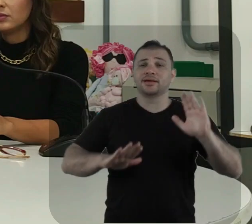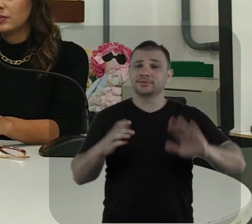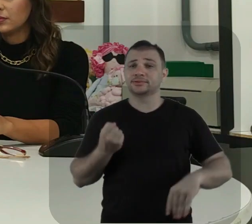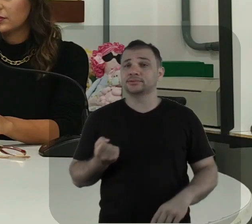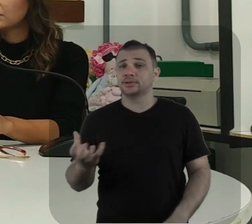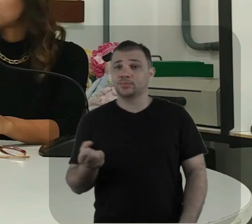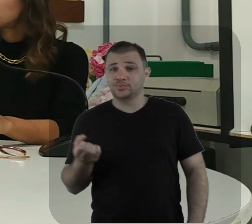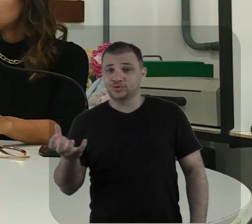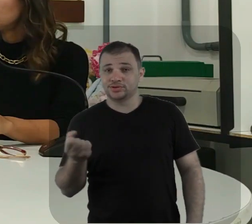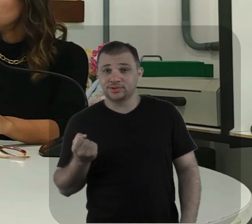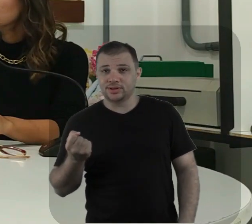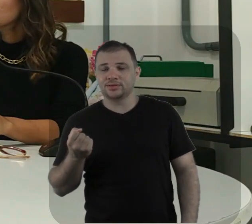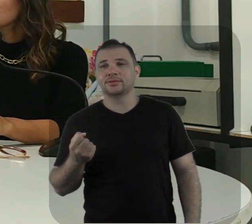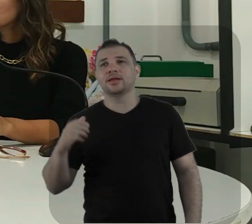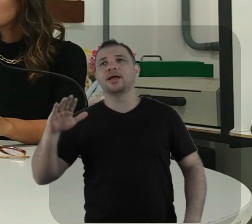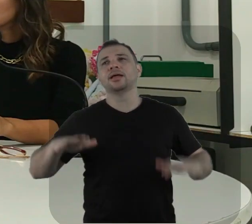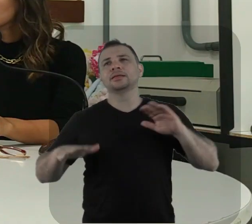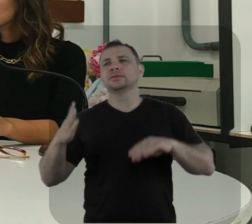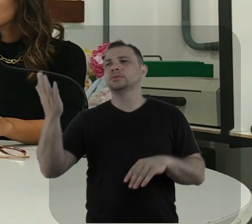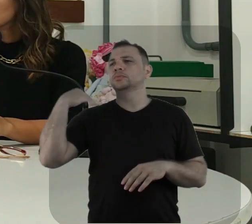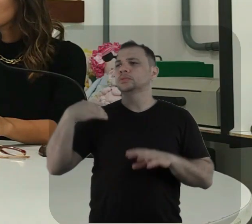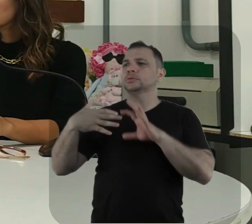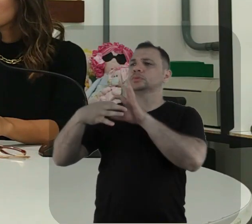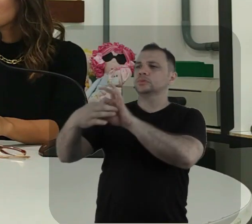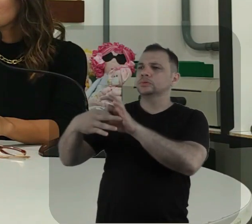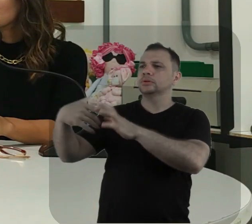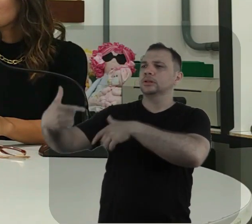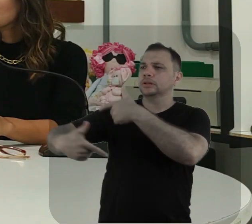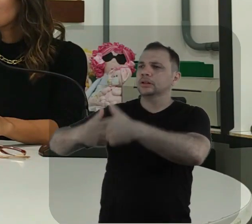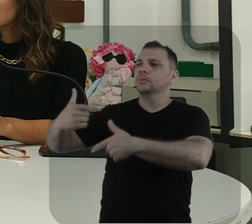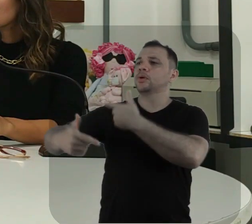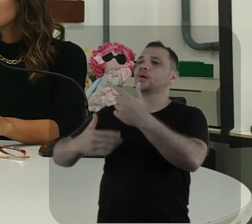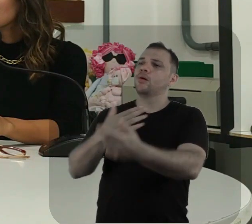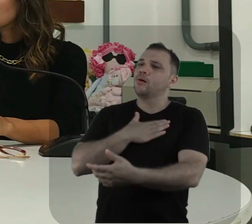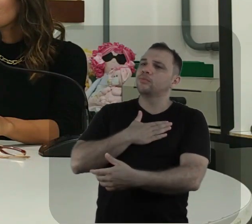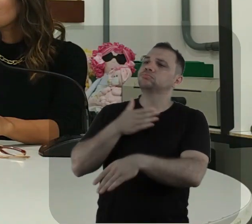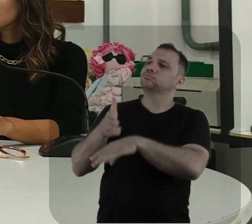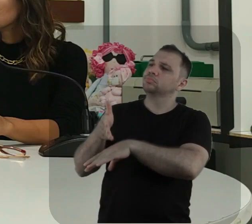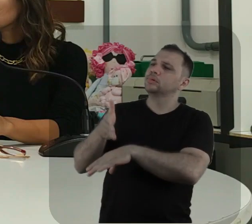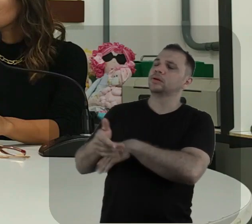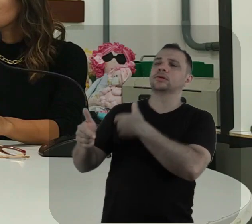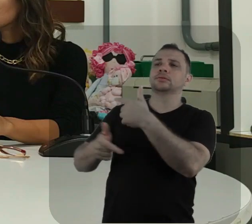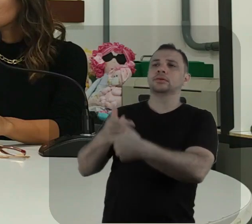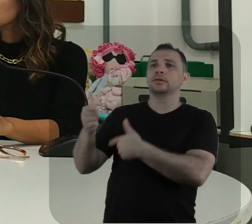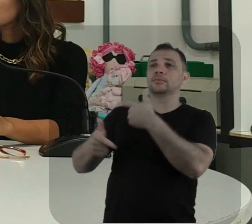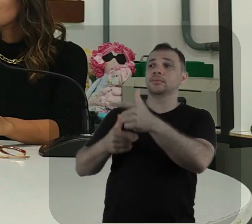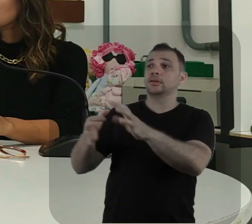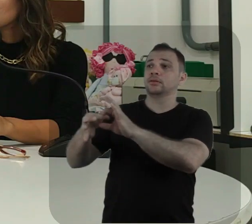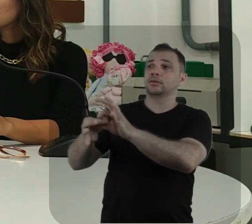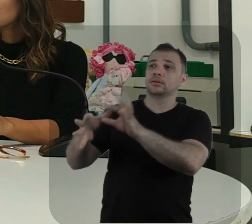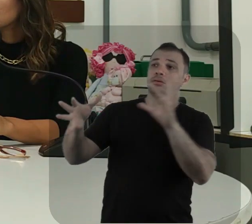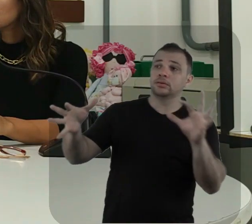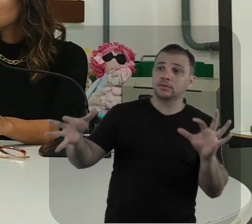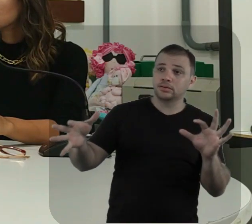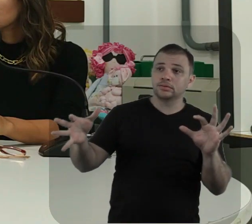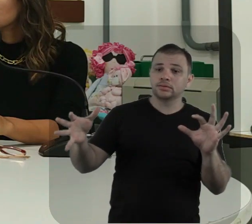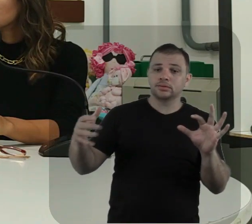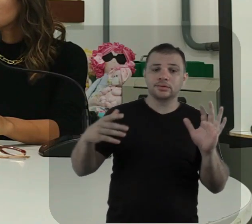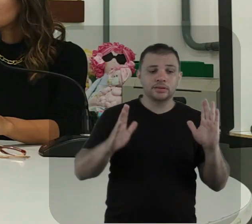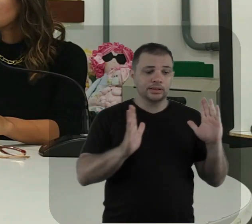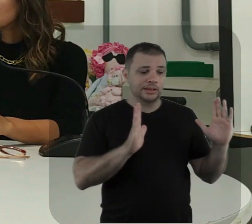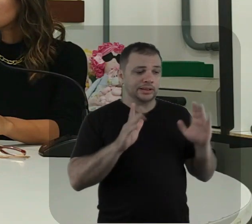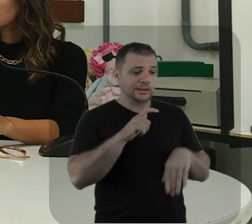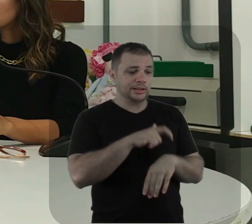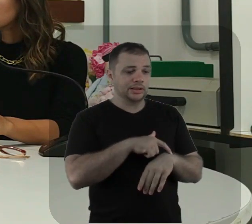aposentados, e é muito comum, né, quando a pessoa, por exemplo, é muito ligada ao trabalho, já gostava muito daquela ocupação, quando ela se